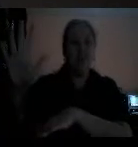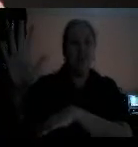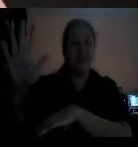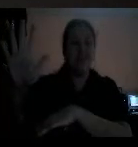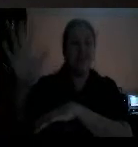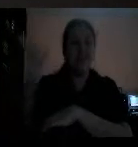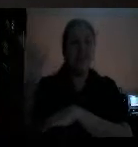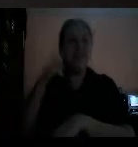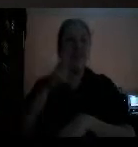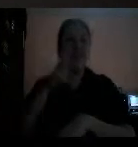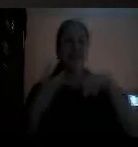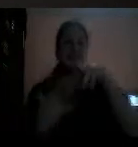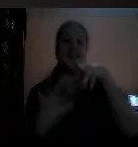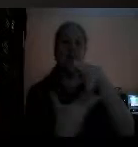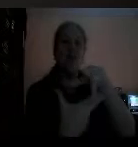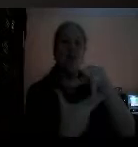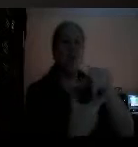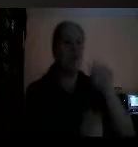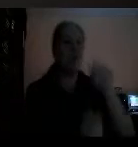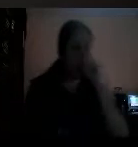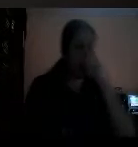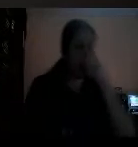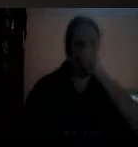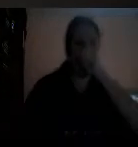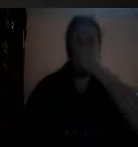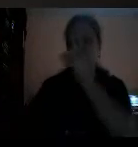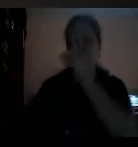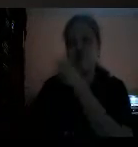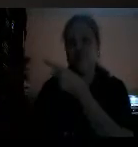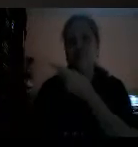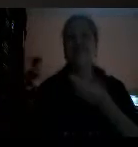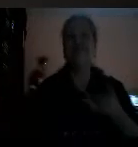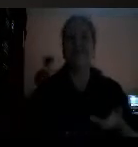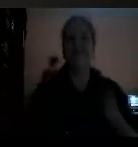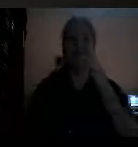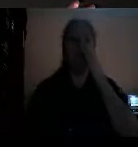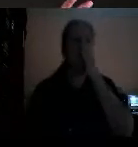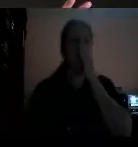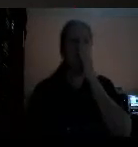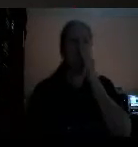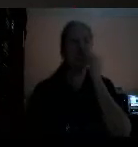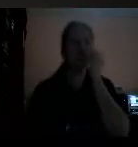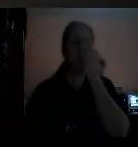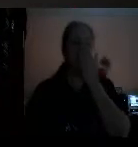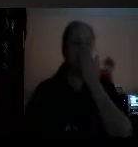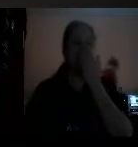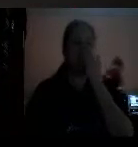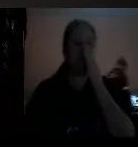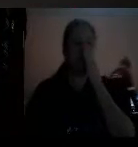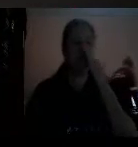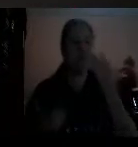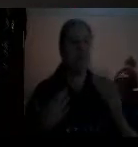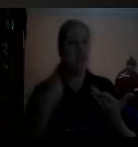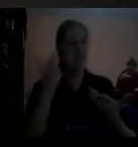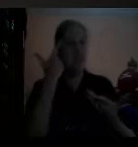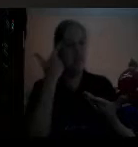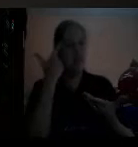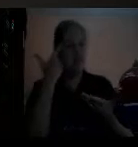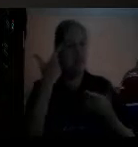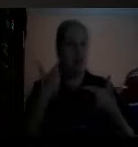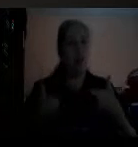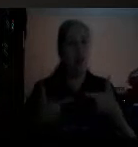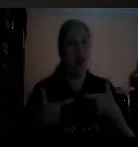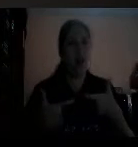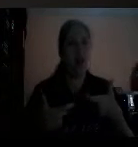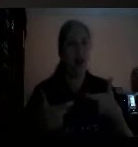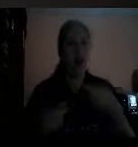tá? Tanto é que quando a gente vê todo o processo de Segunda Guerra Mundial, a grande intenção dos nazistas, a grande